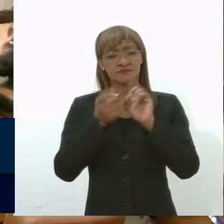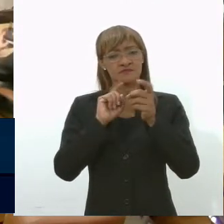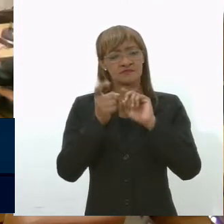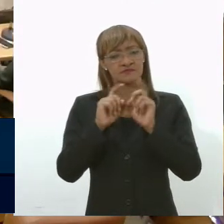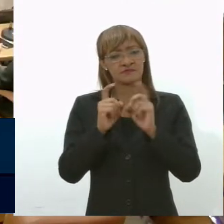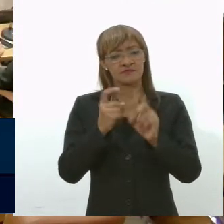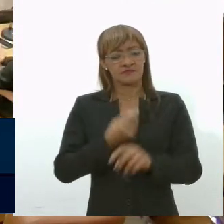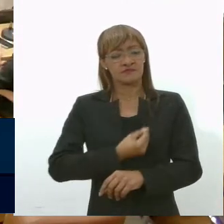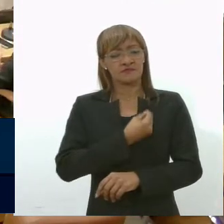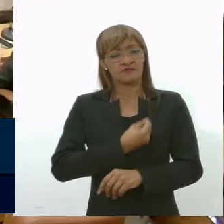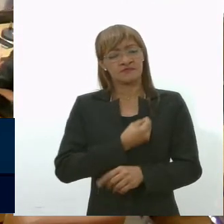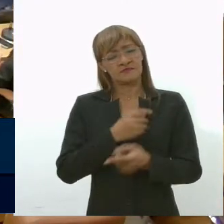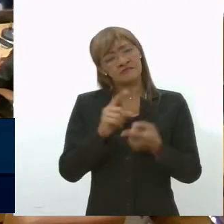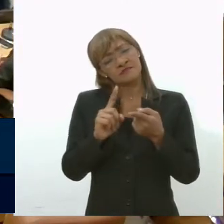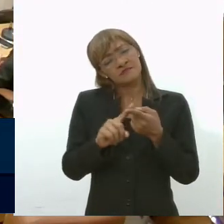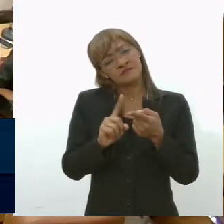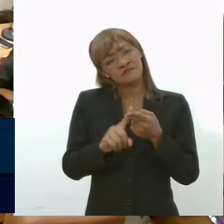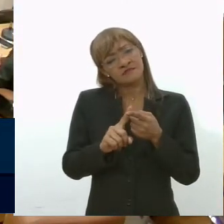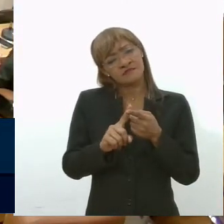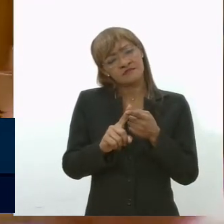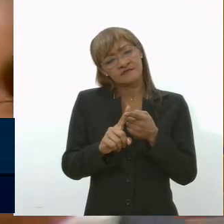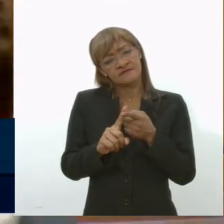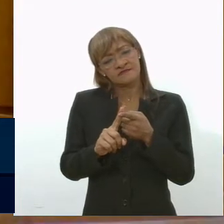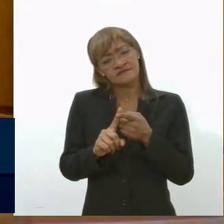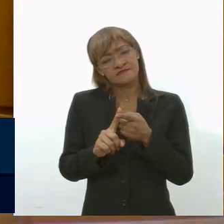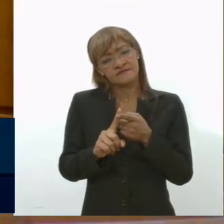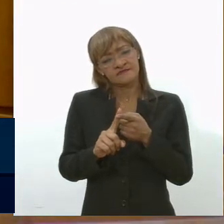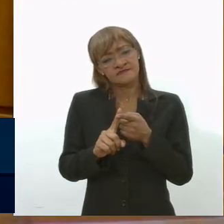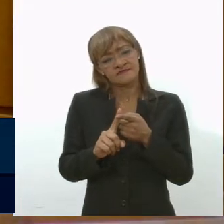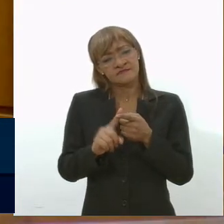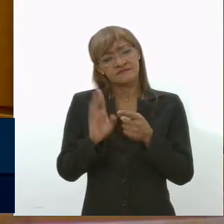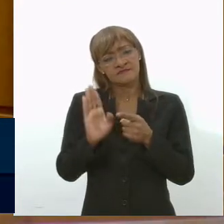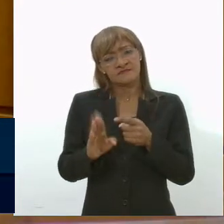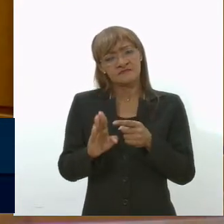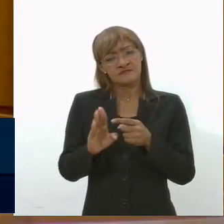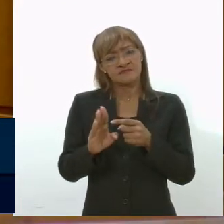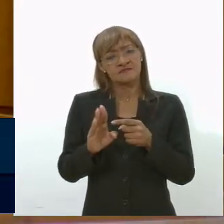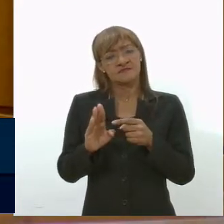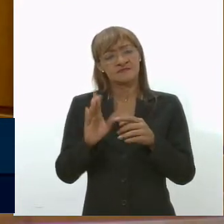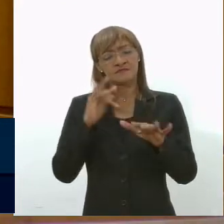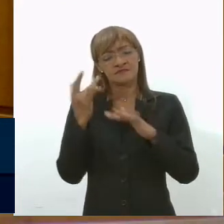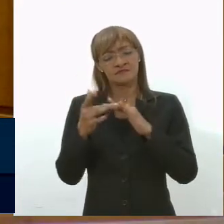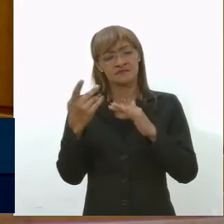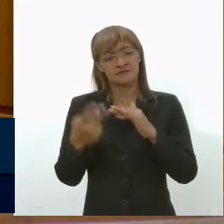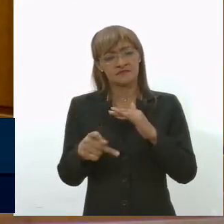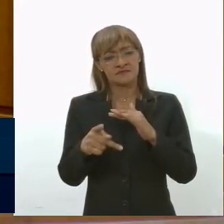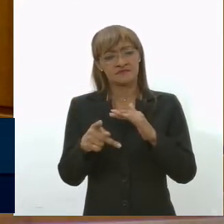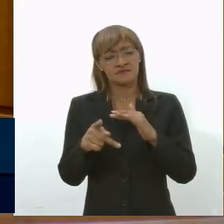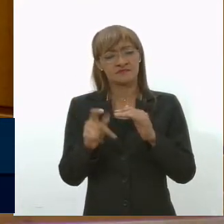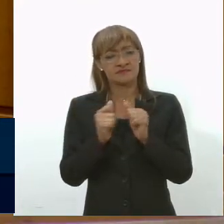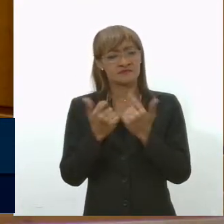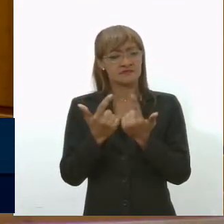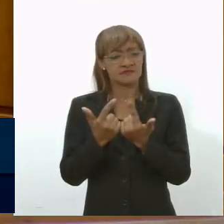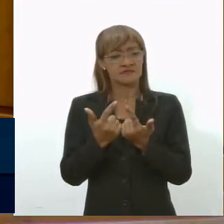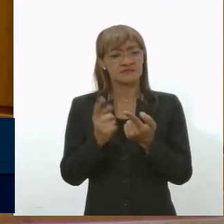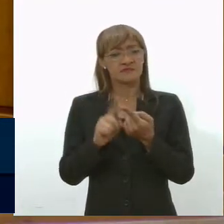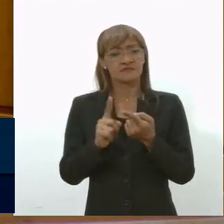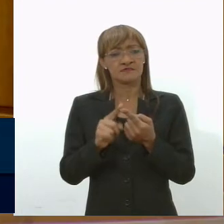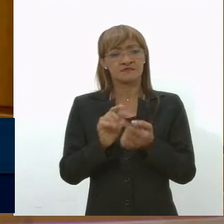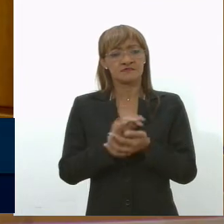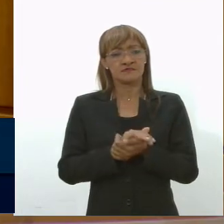presencialmente como também aqueles que acompanham pelos canais de transmissão da casa. Presidente, eu quero, depois de